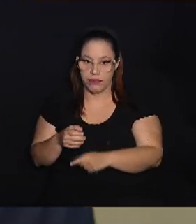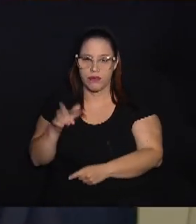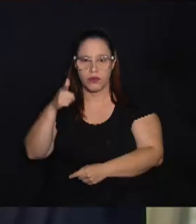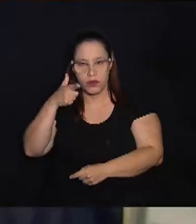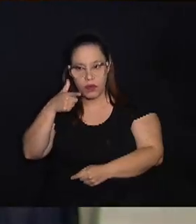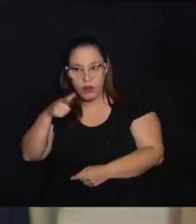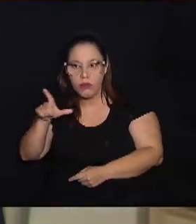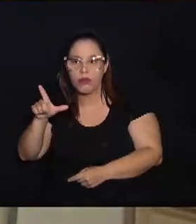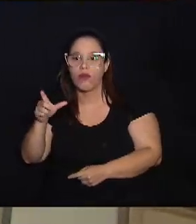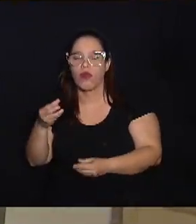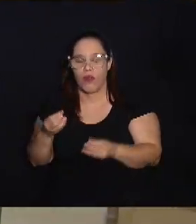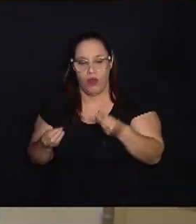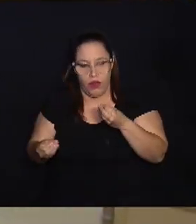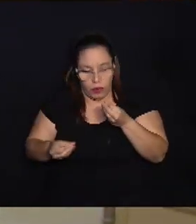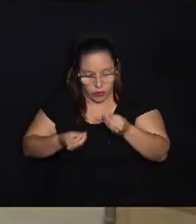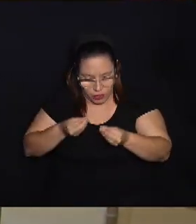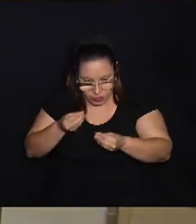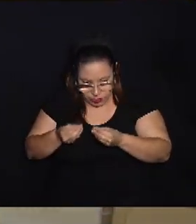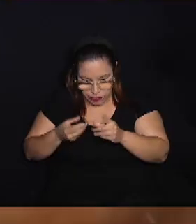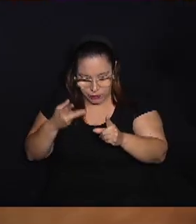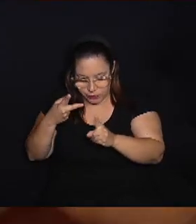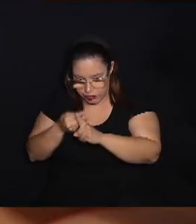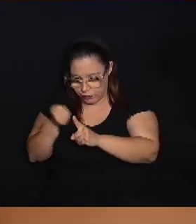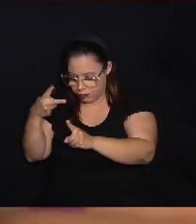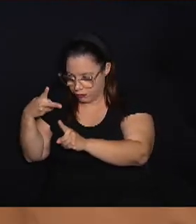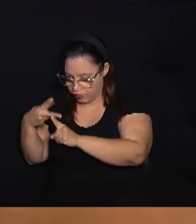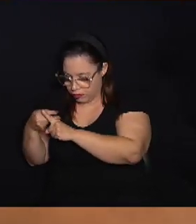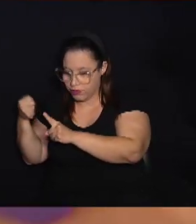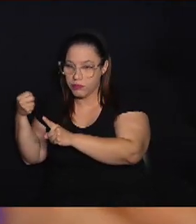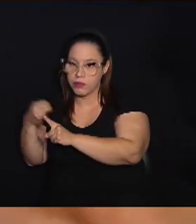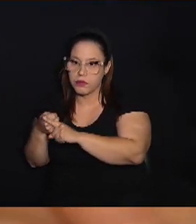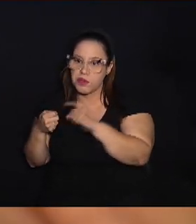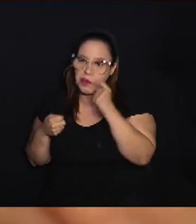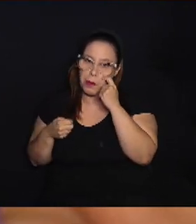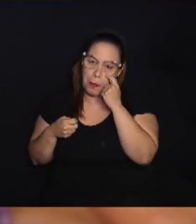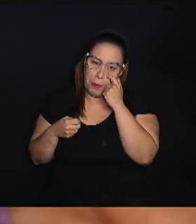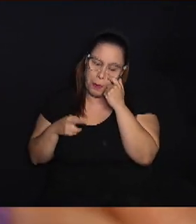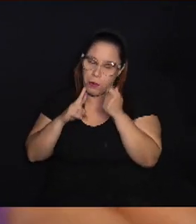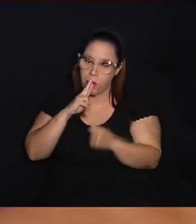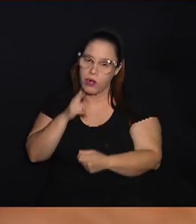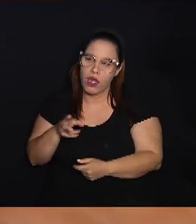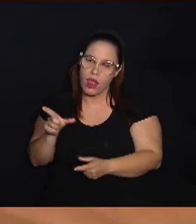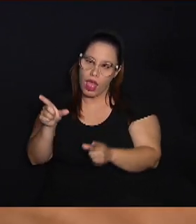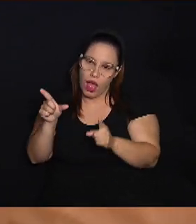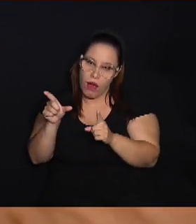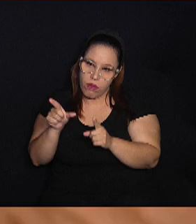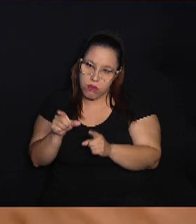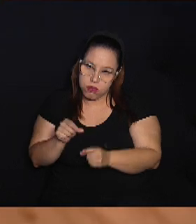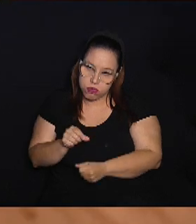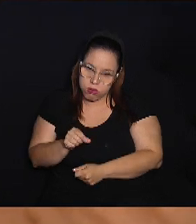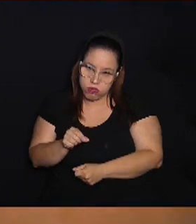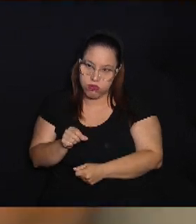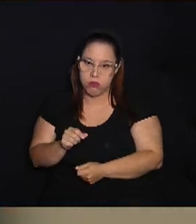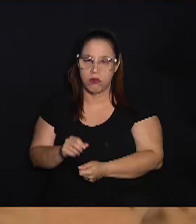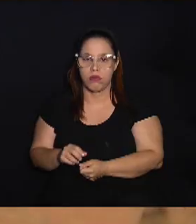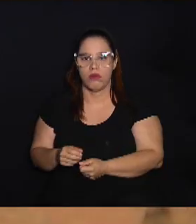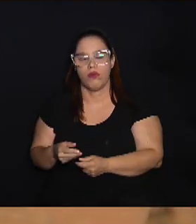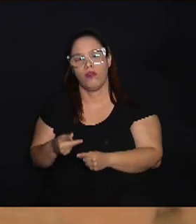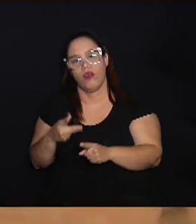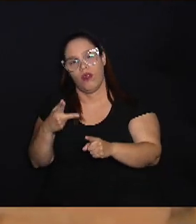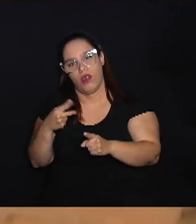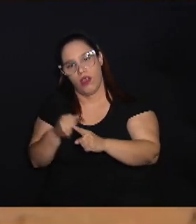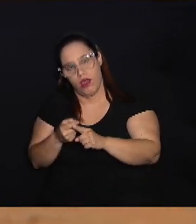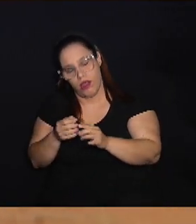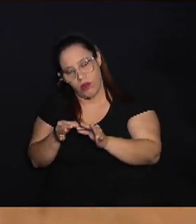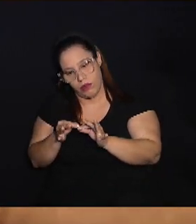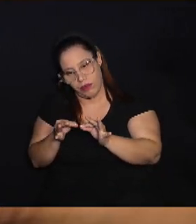essa estratégia de vacinação que a gente não espera que tenha aí um resultado a curto prazo. prazo, né? Como é uma vacina que tem um intervalo longo, que